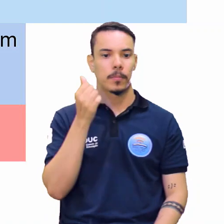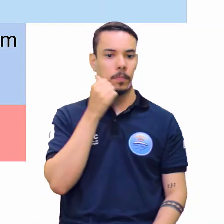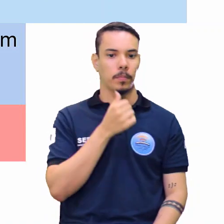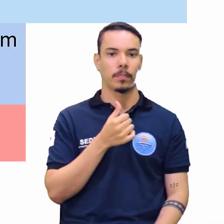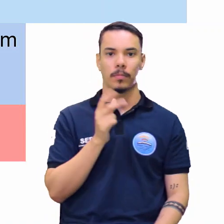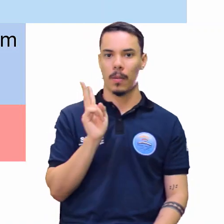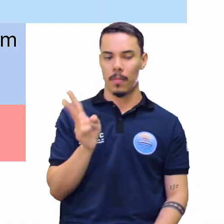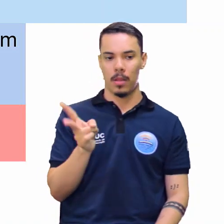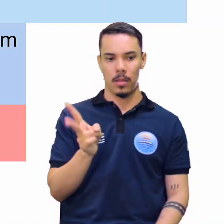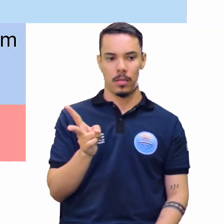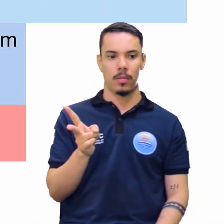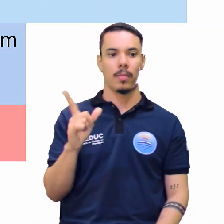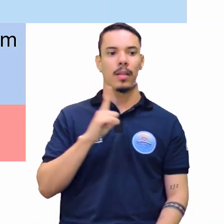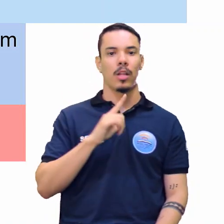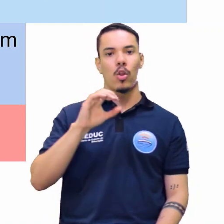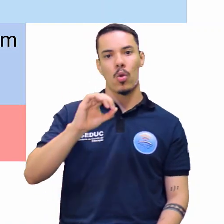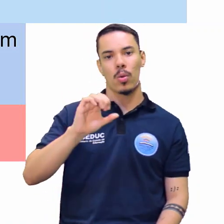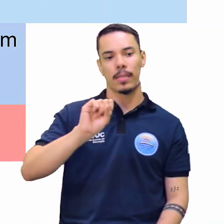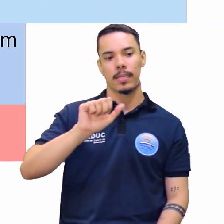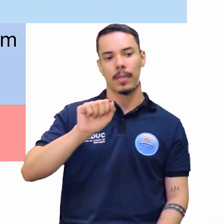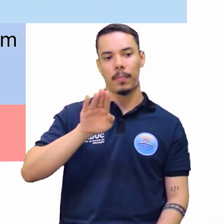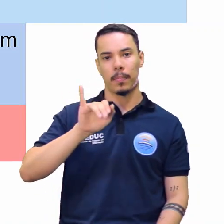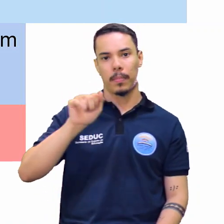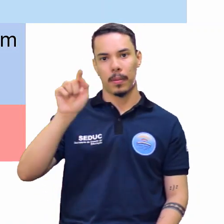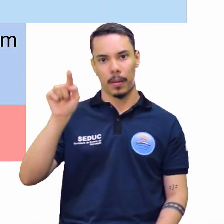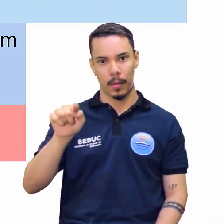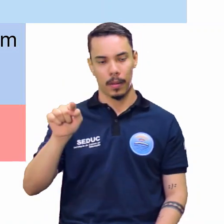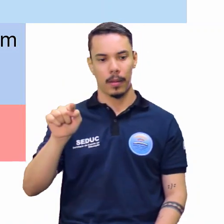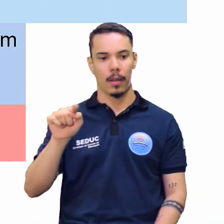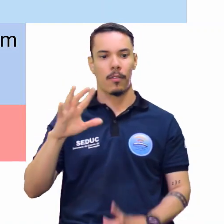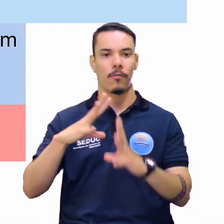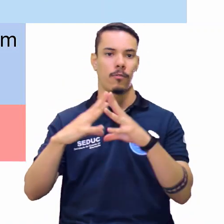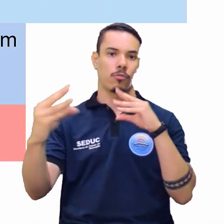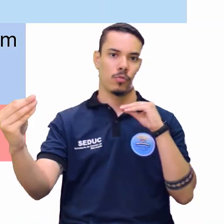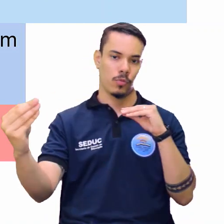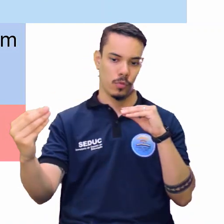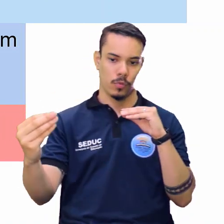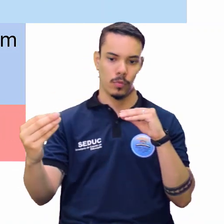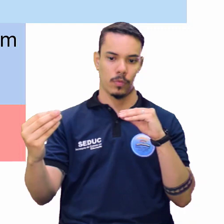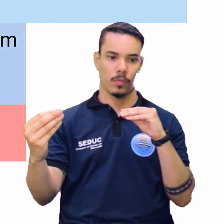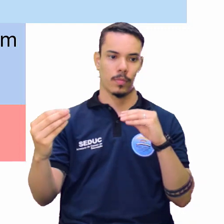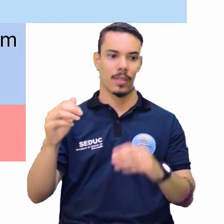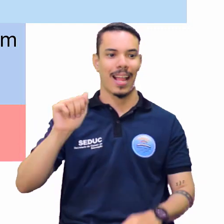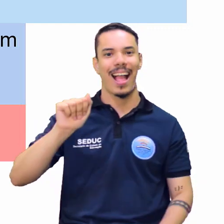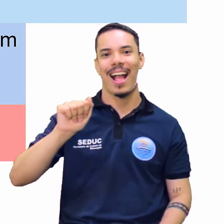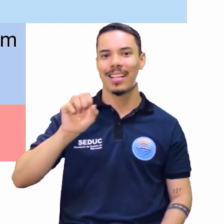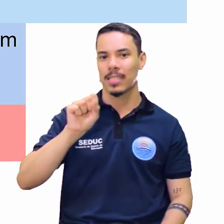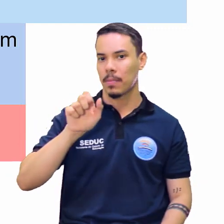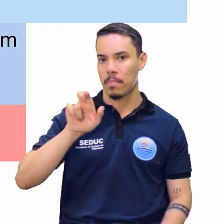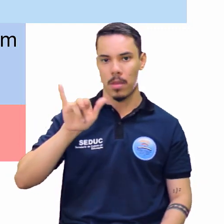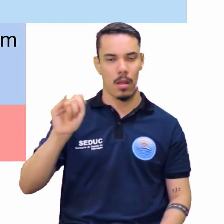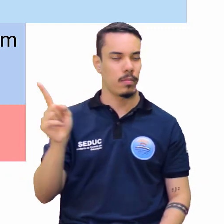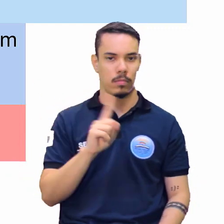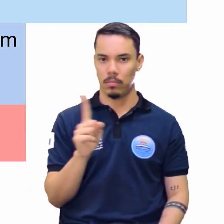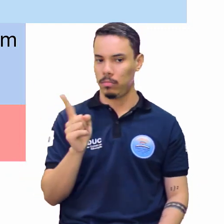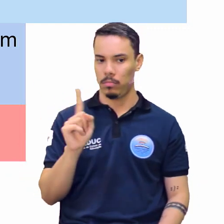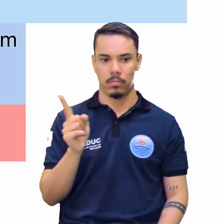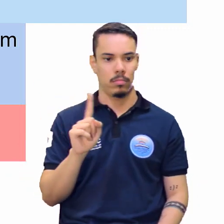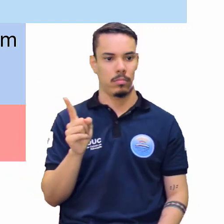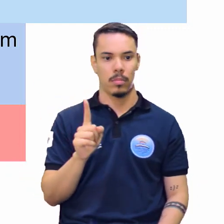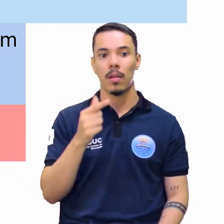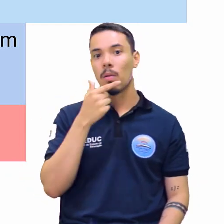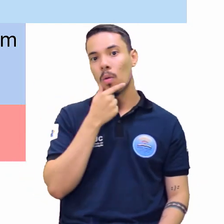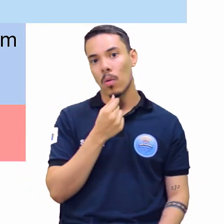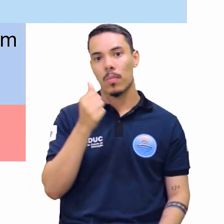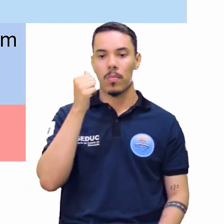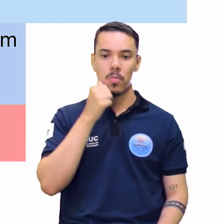então tem o Sabiá fugiu eu não vou falar a sabiá fugiu não se é